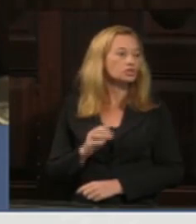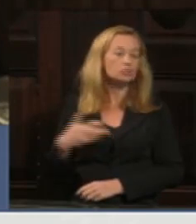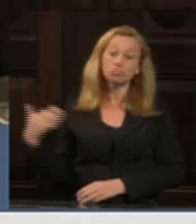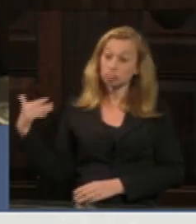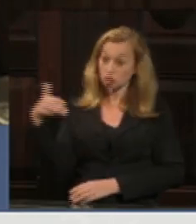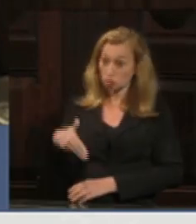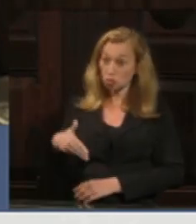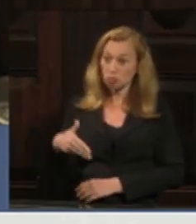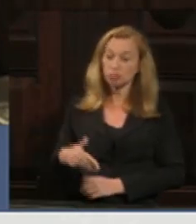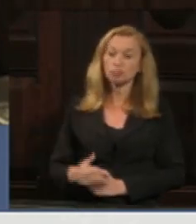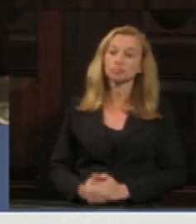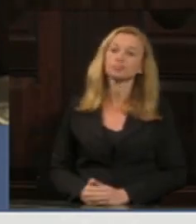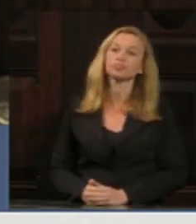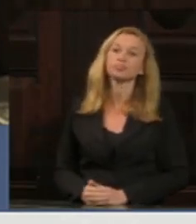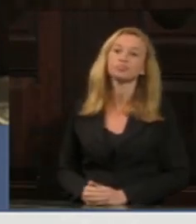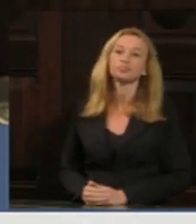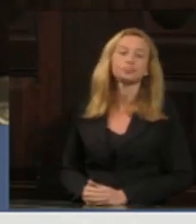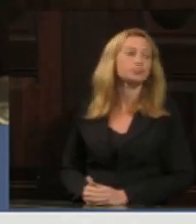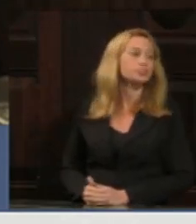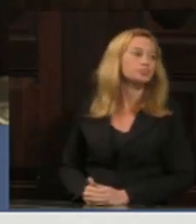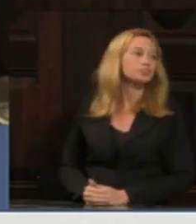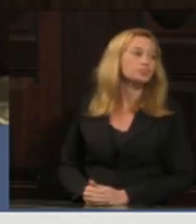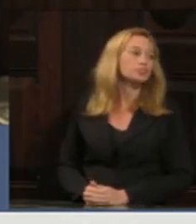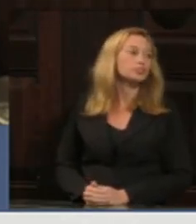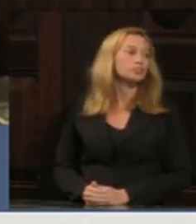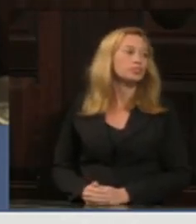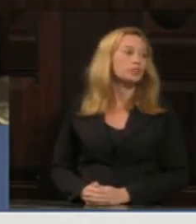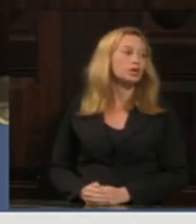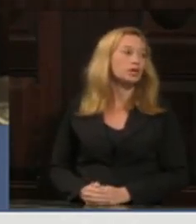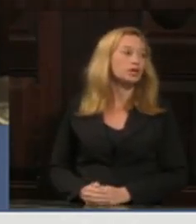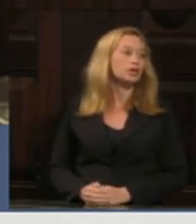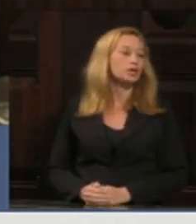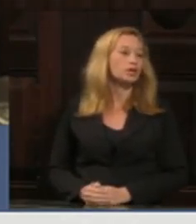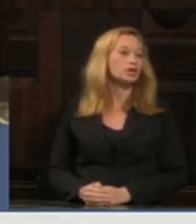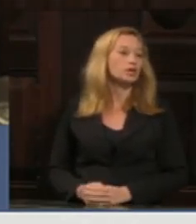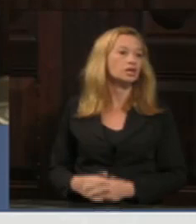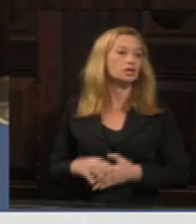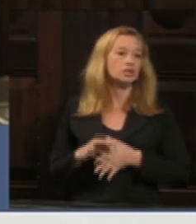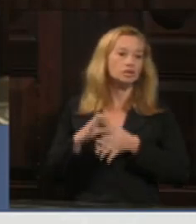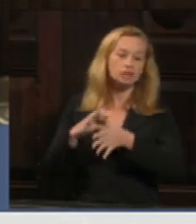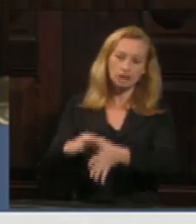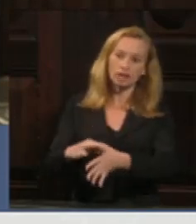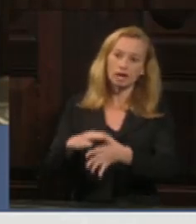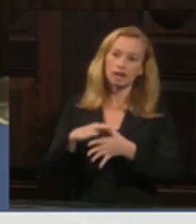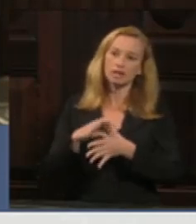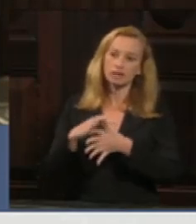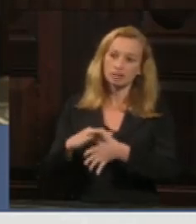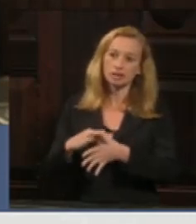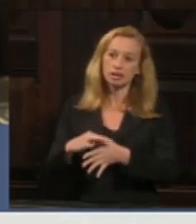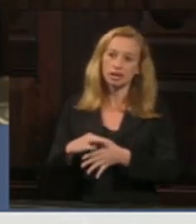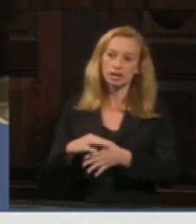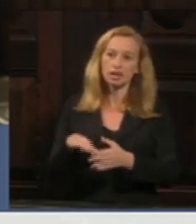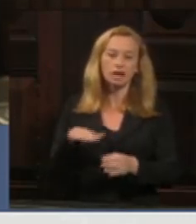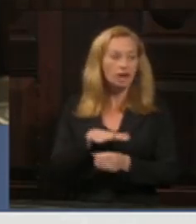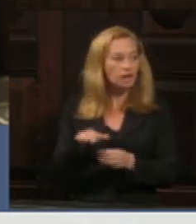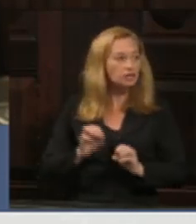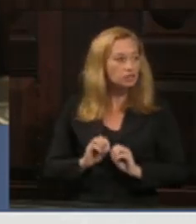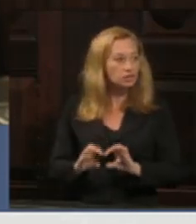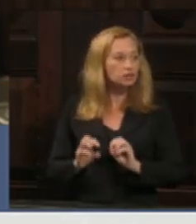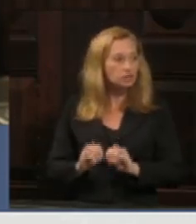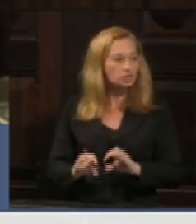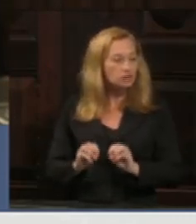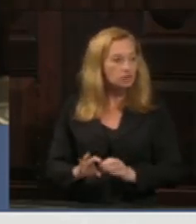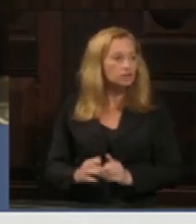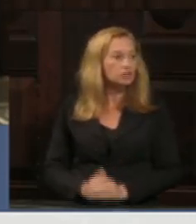chegou no cargo, que assumiu o cargo, fez a divulgação pública, a comunicação